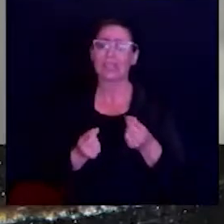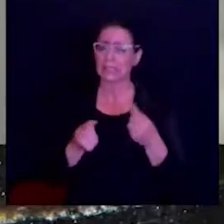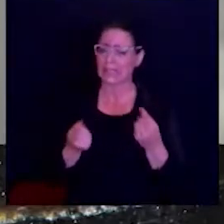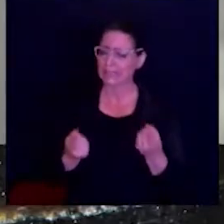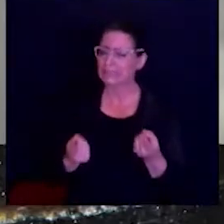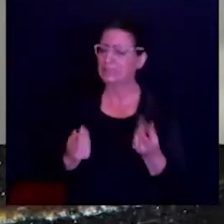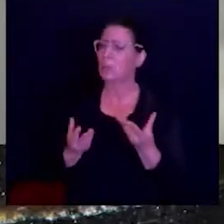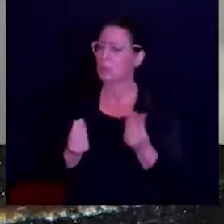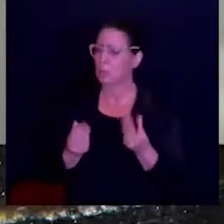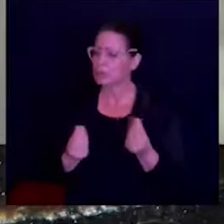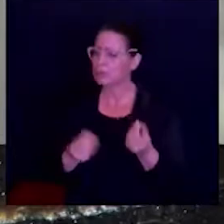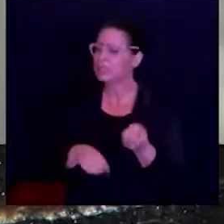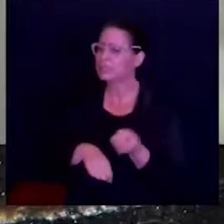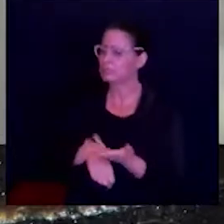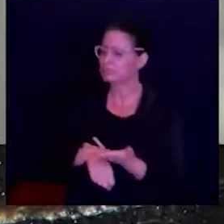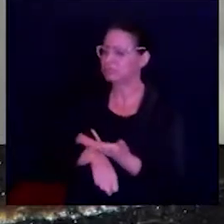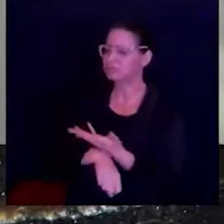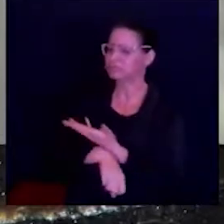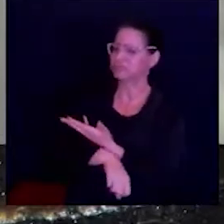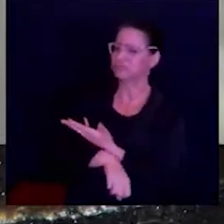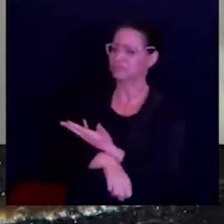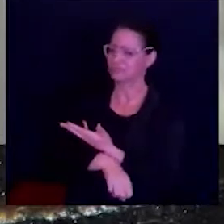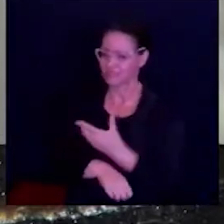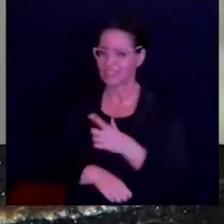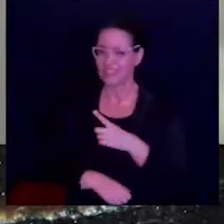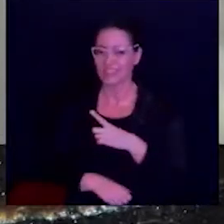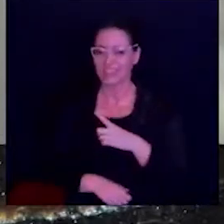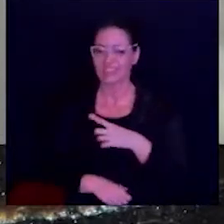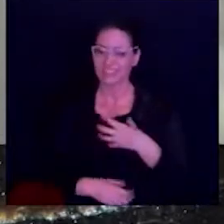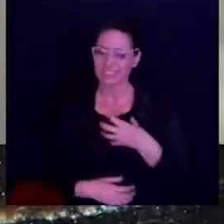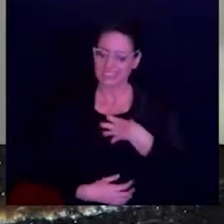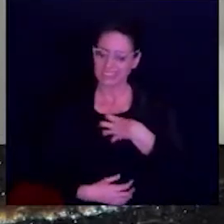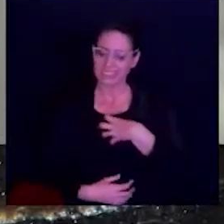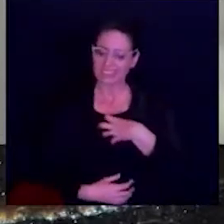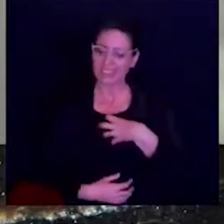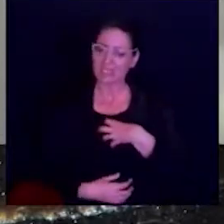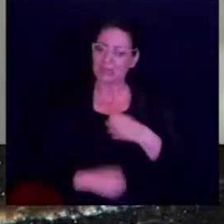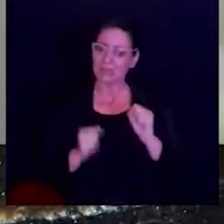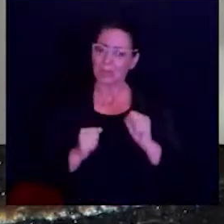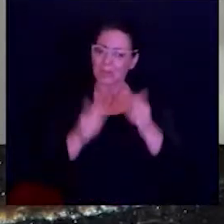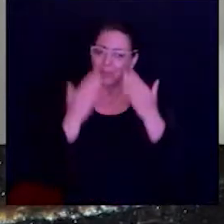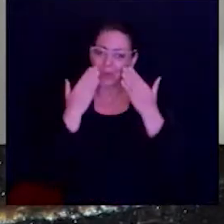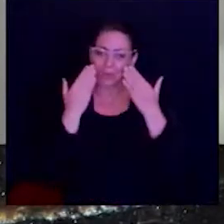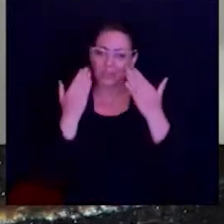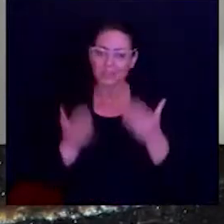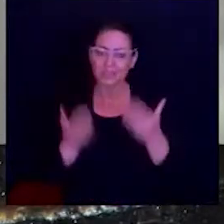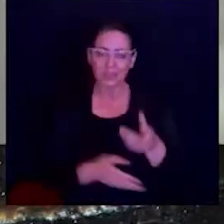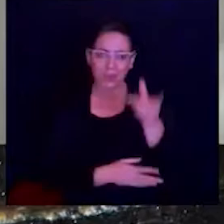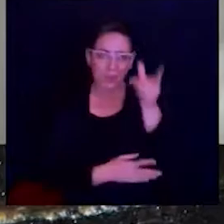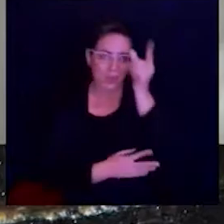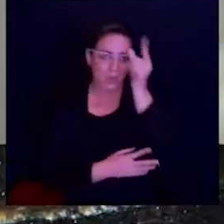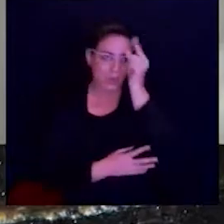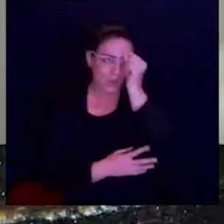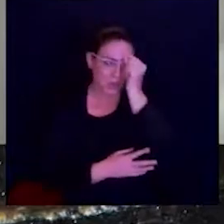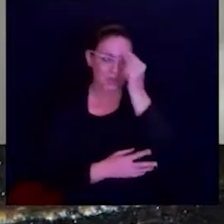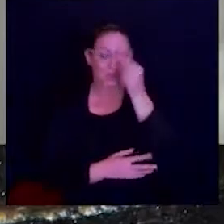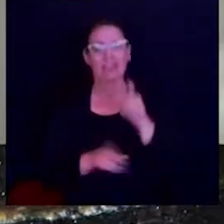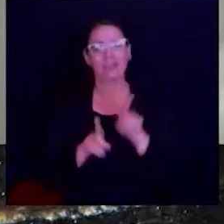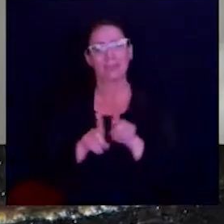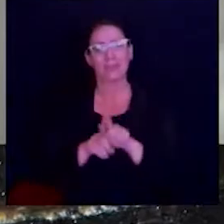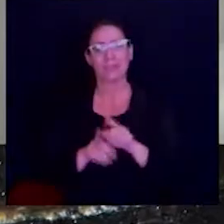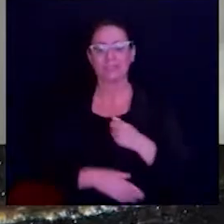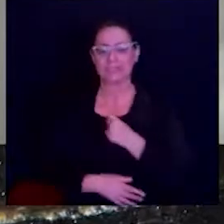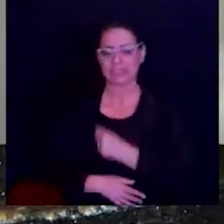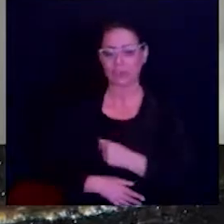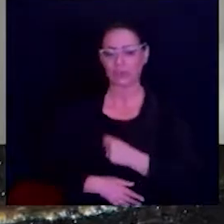São muitas emoções que nos rodeiam nesse instante e pode ser um misto de alívio e saudade, de medo